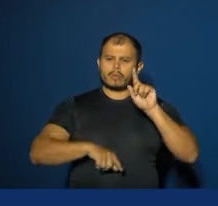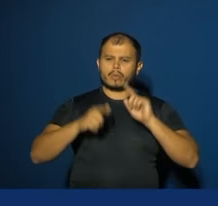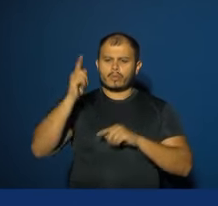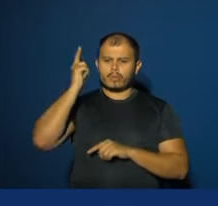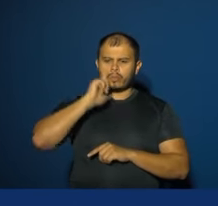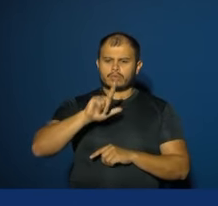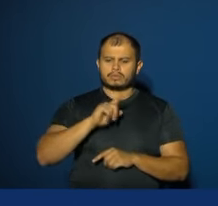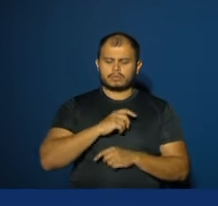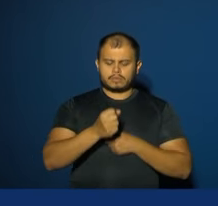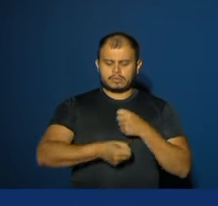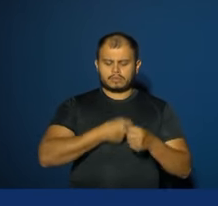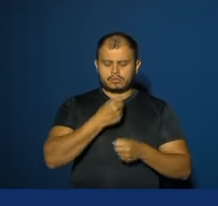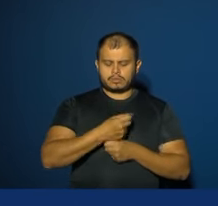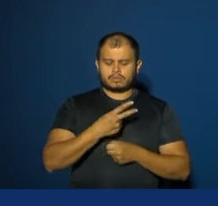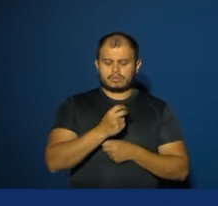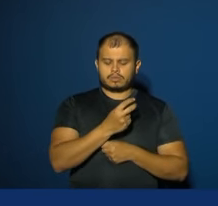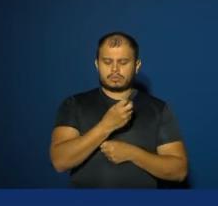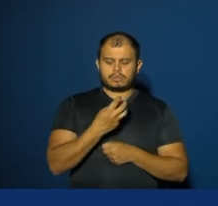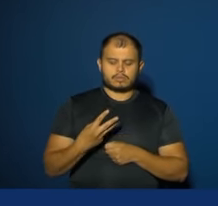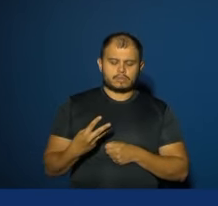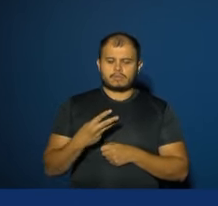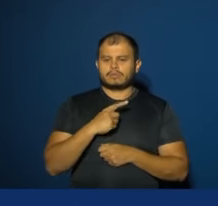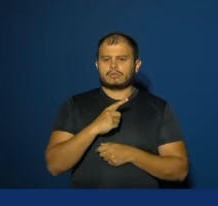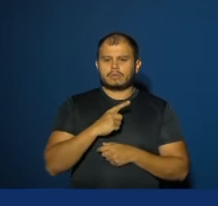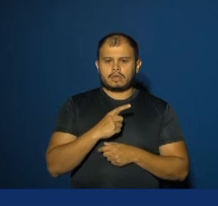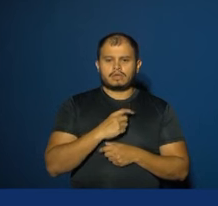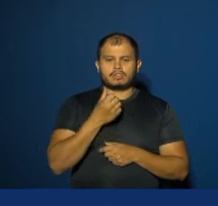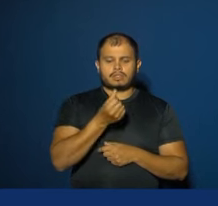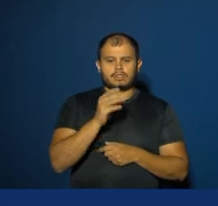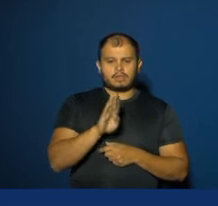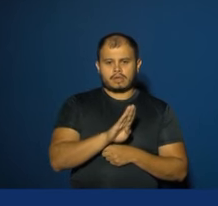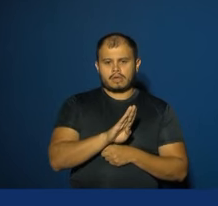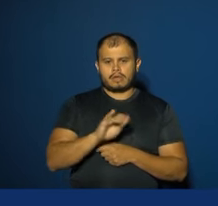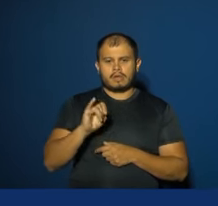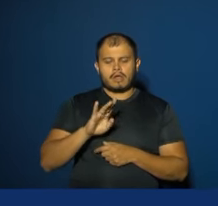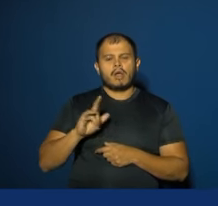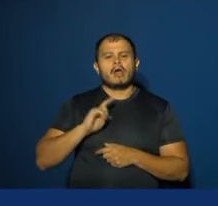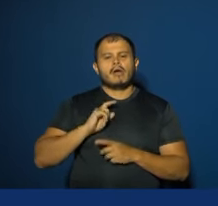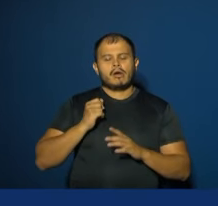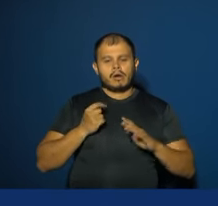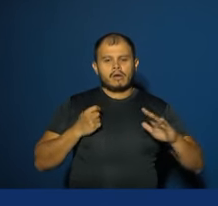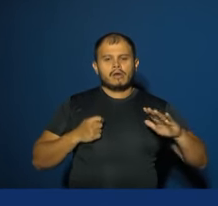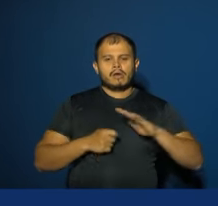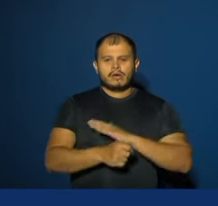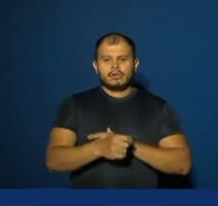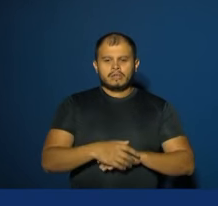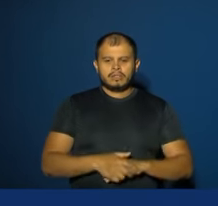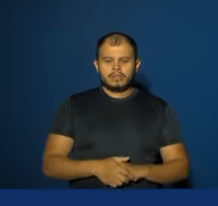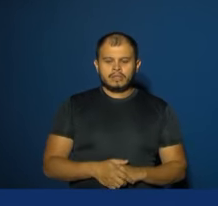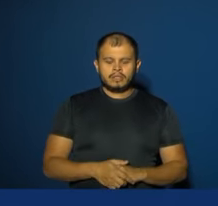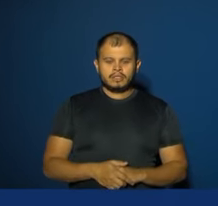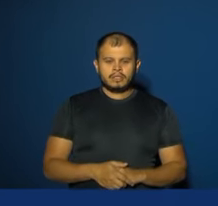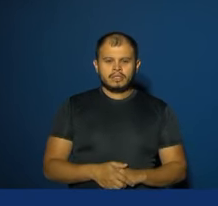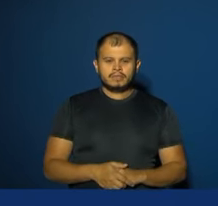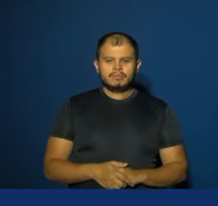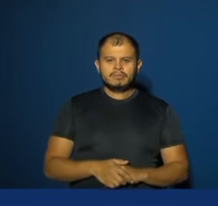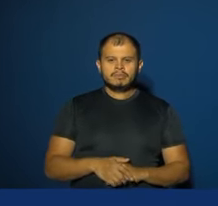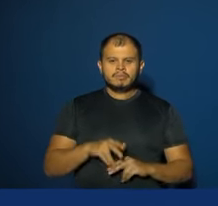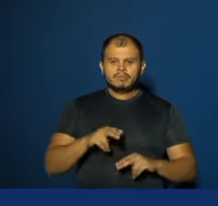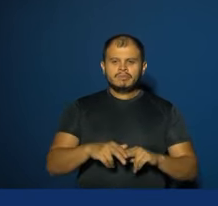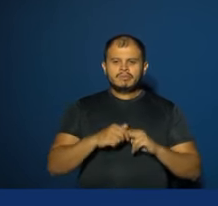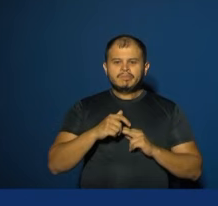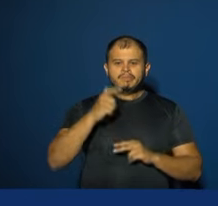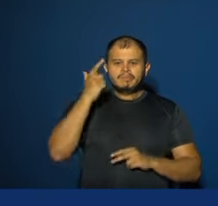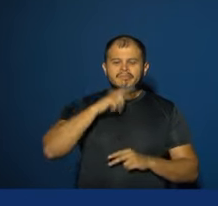histórico em 2023 e superior a 6 bilhões de reais de investimento h e isto faz parte desses enfim